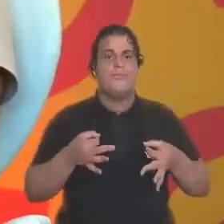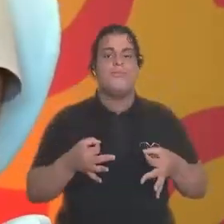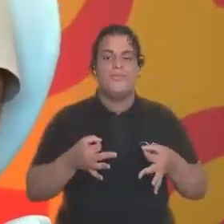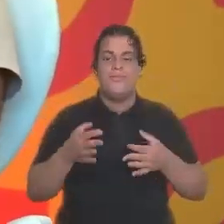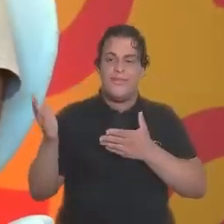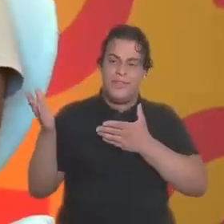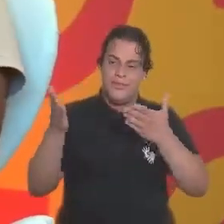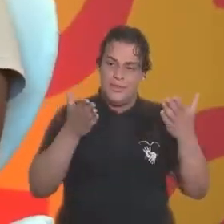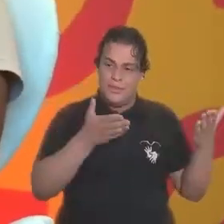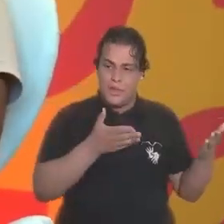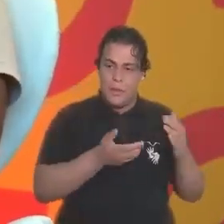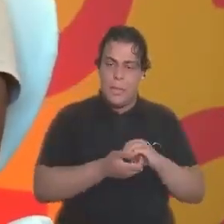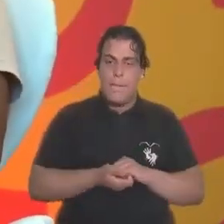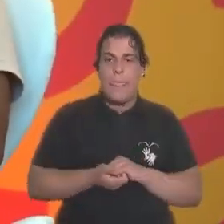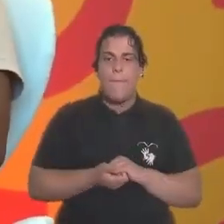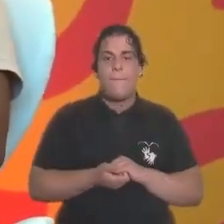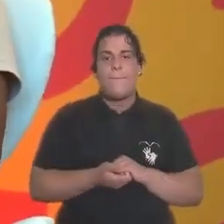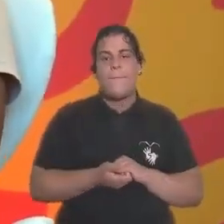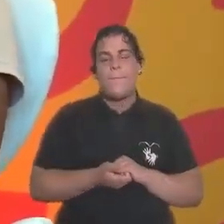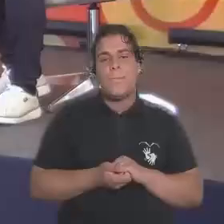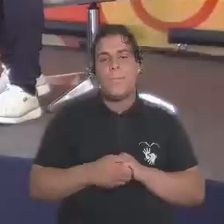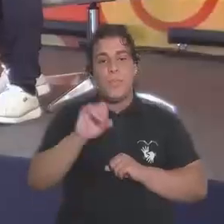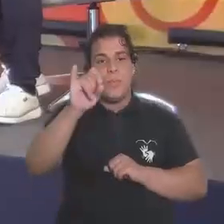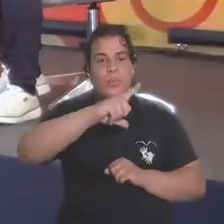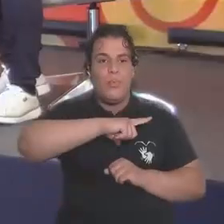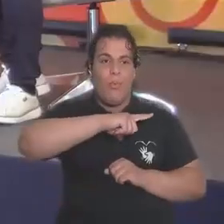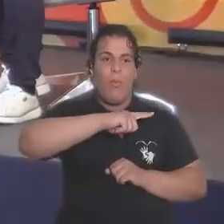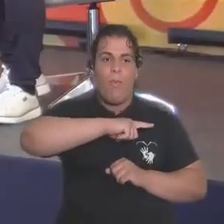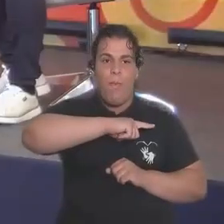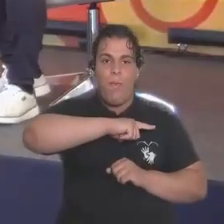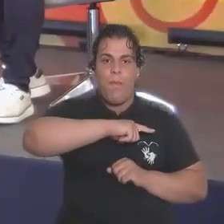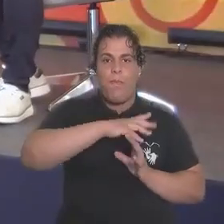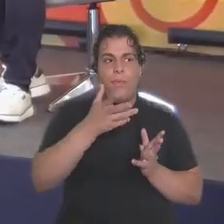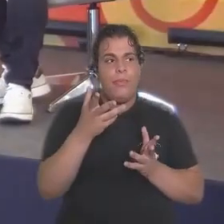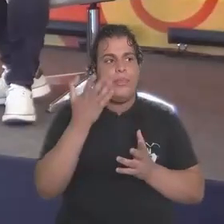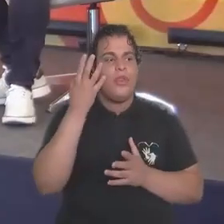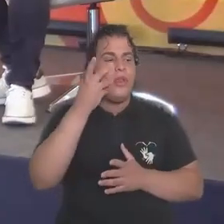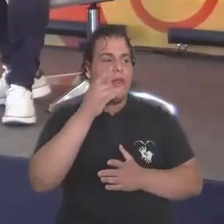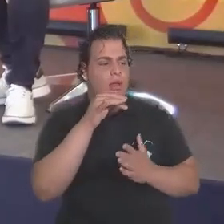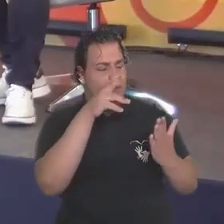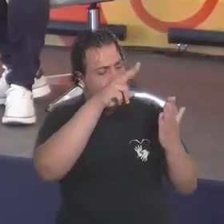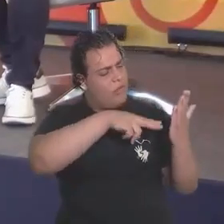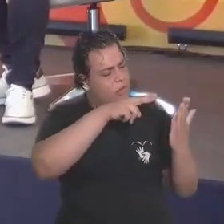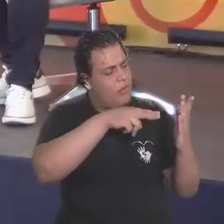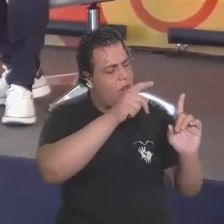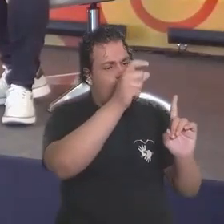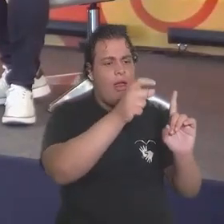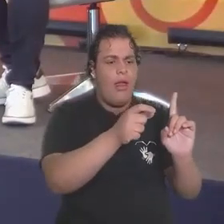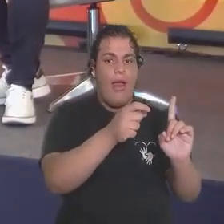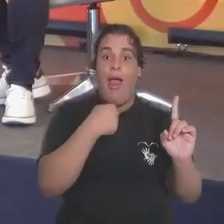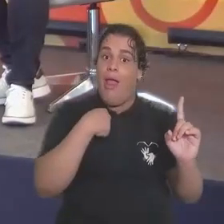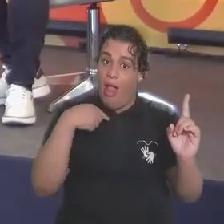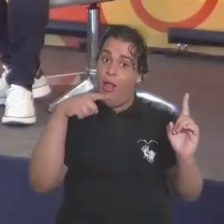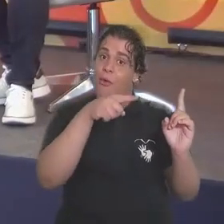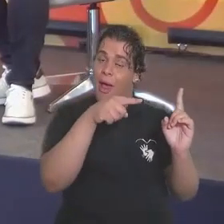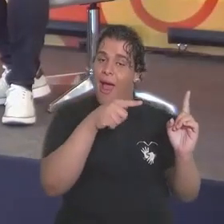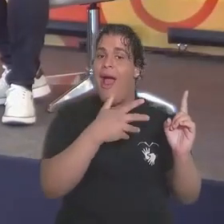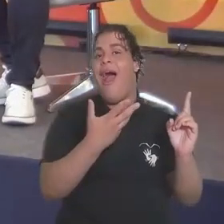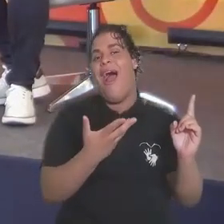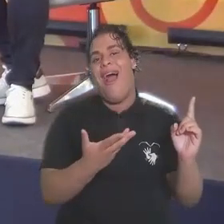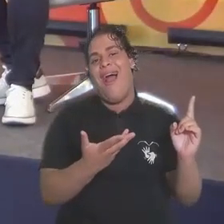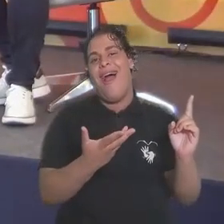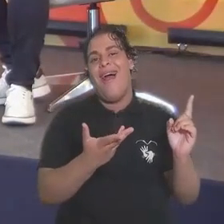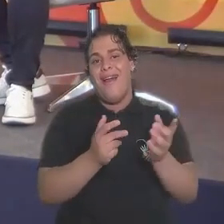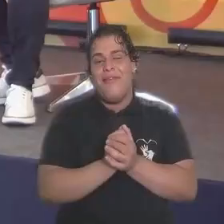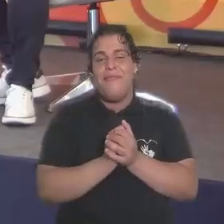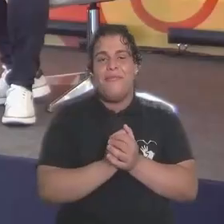lá. E quando tem essa identificação, que a criança, assim, eu sou aquele, e eu sou aquele, eu acredito que para autor e